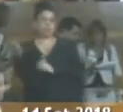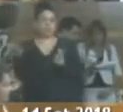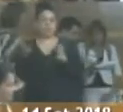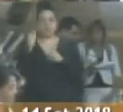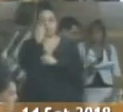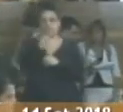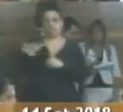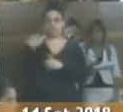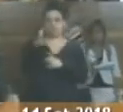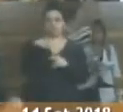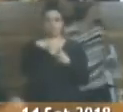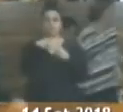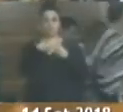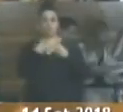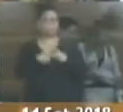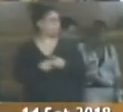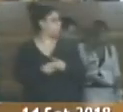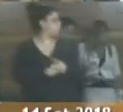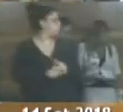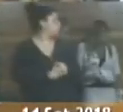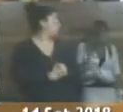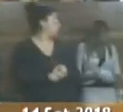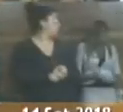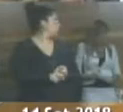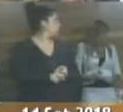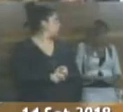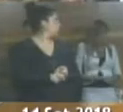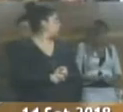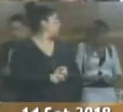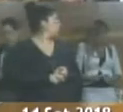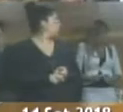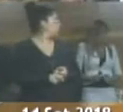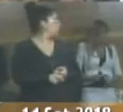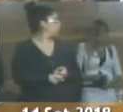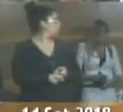tudo. A força dobra, né? E...